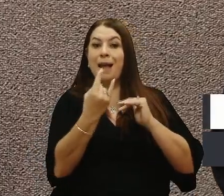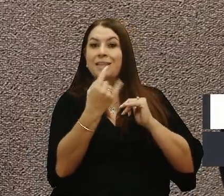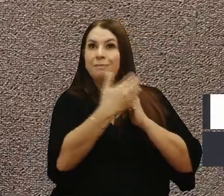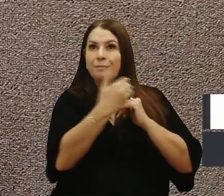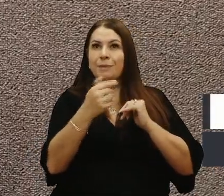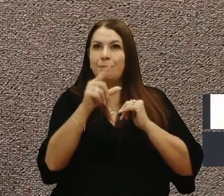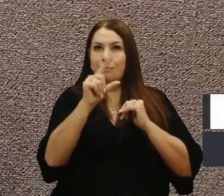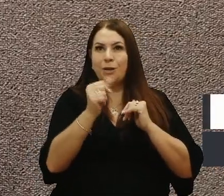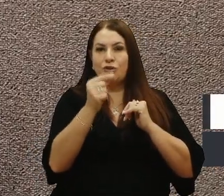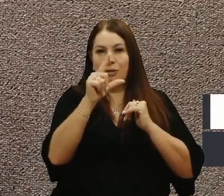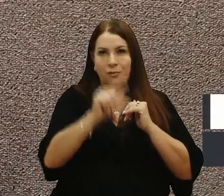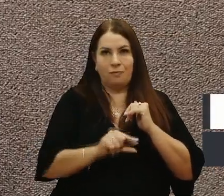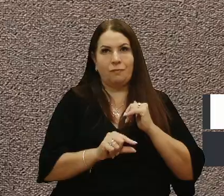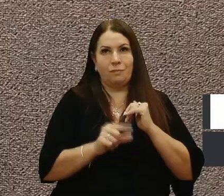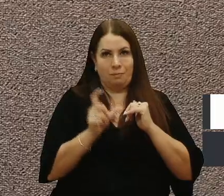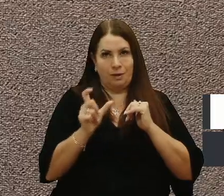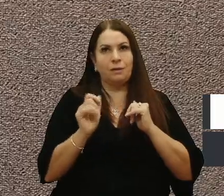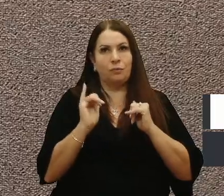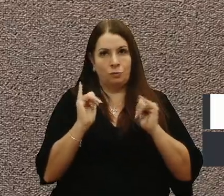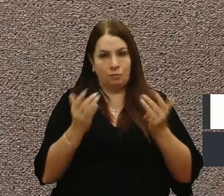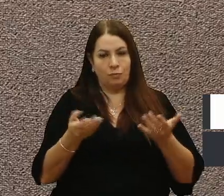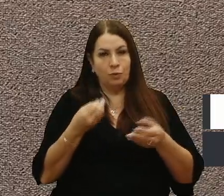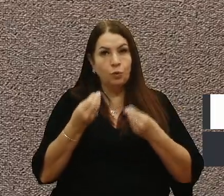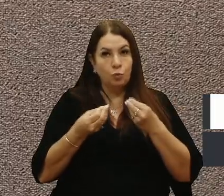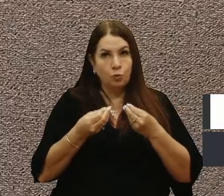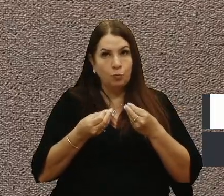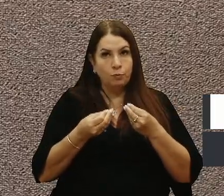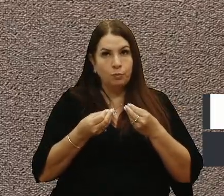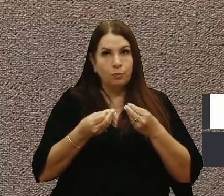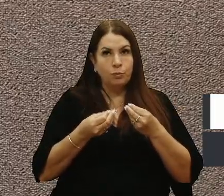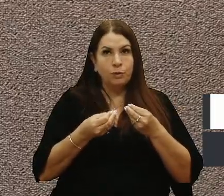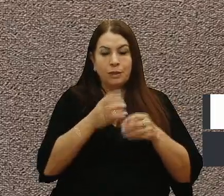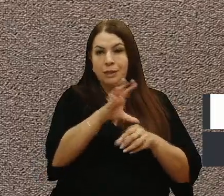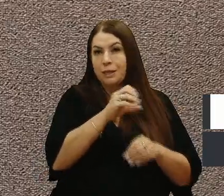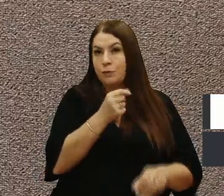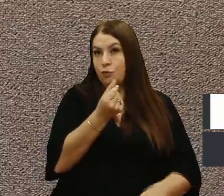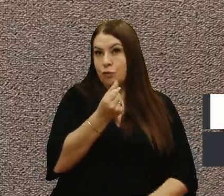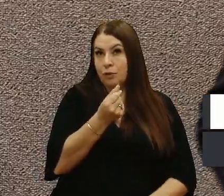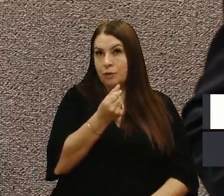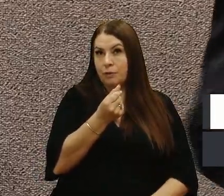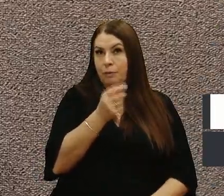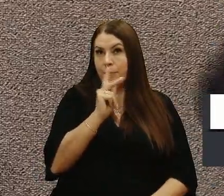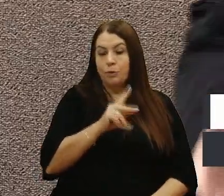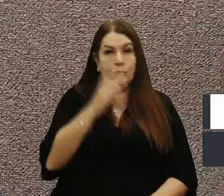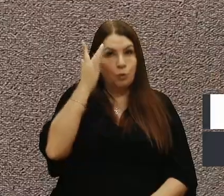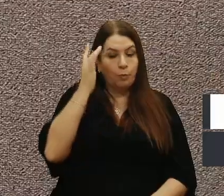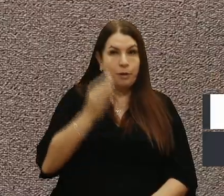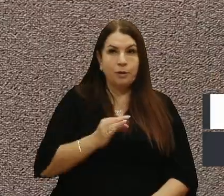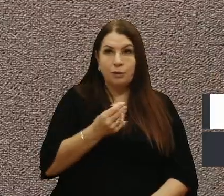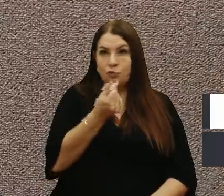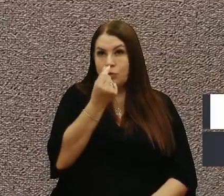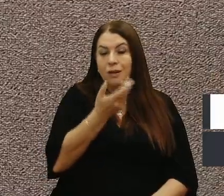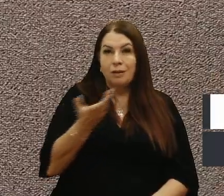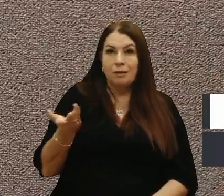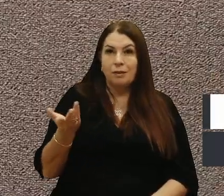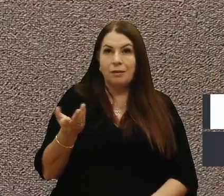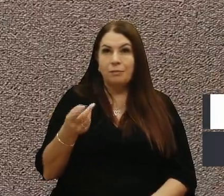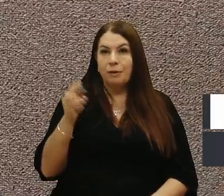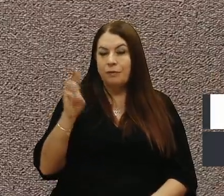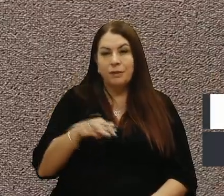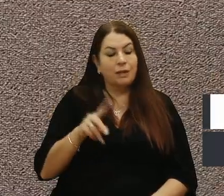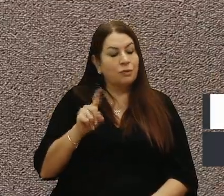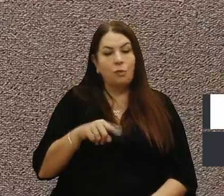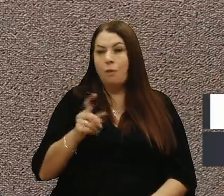da passagem. Isso como? Saindo dos cofres públicos, para as pessoas não compreenderem que é dinheiro para Visate.